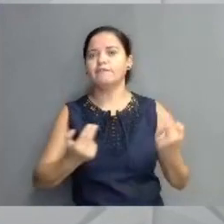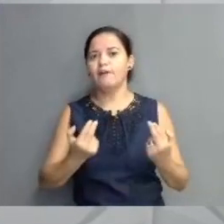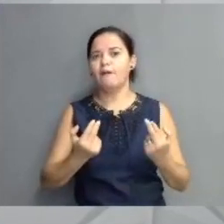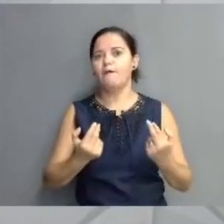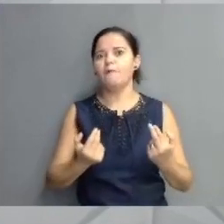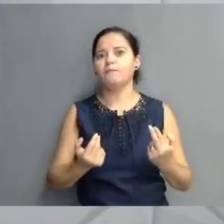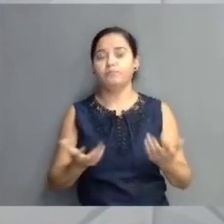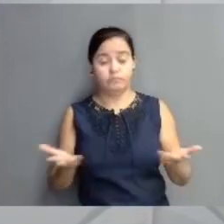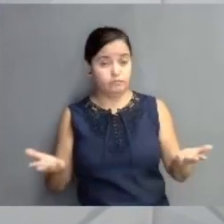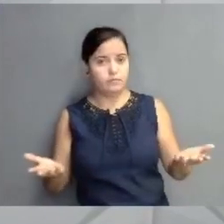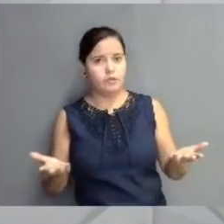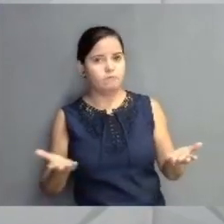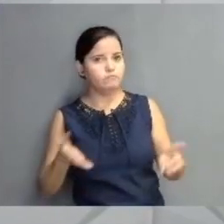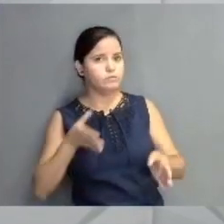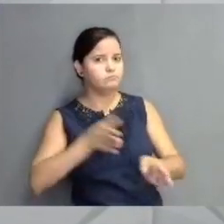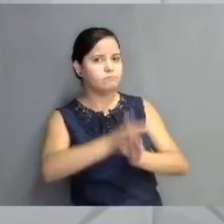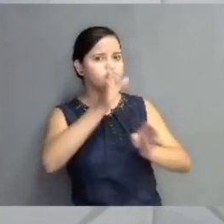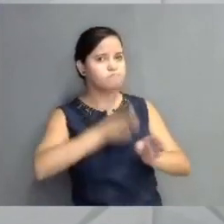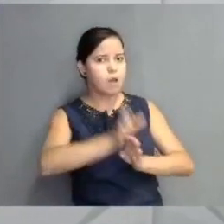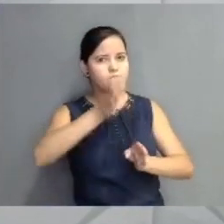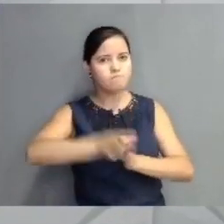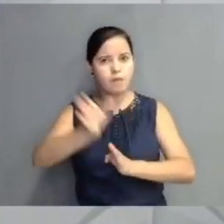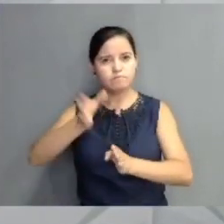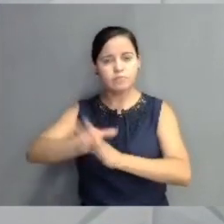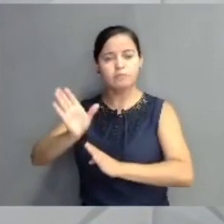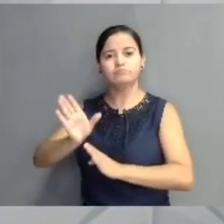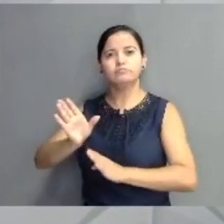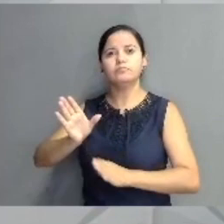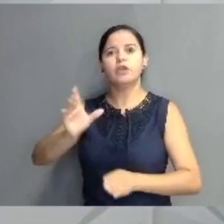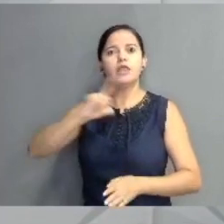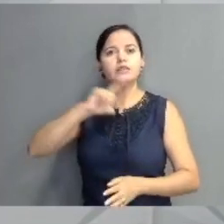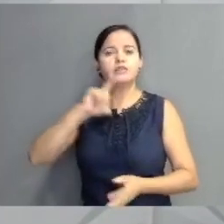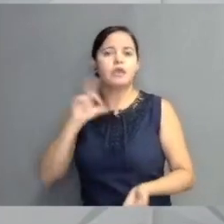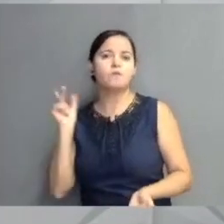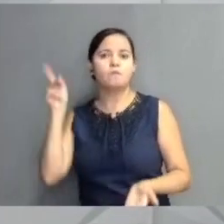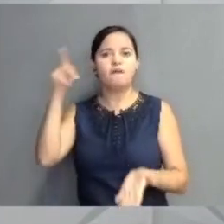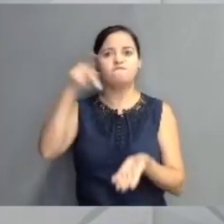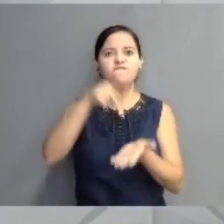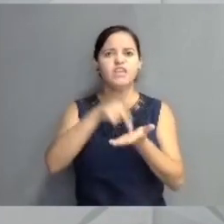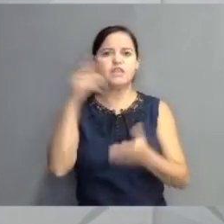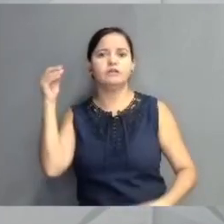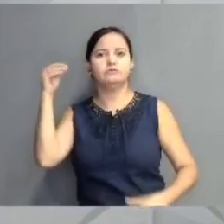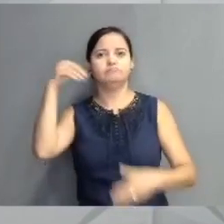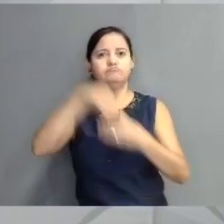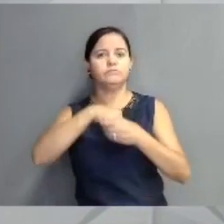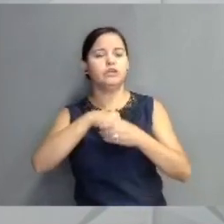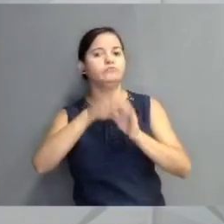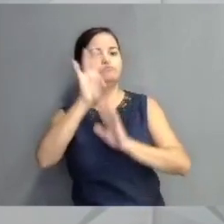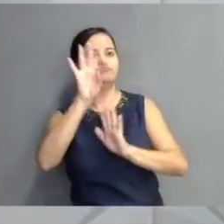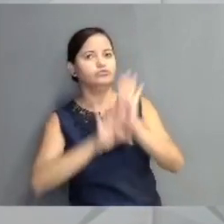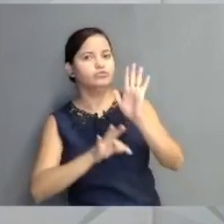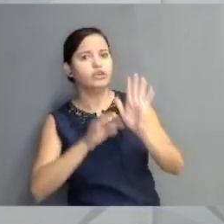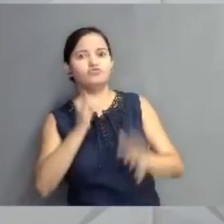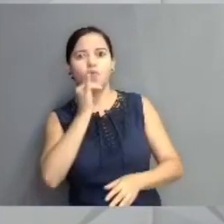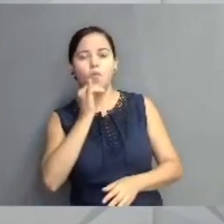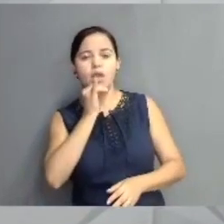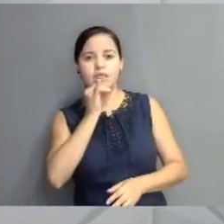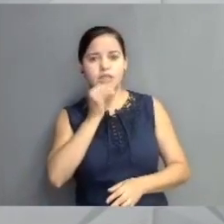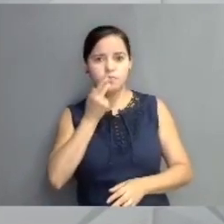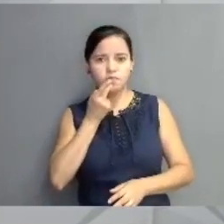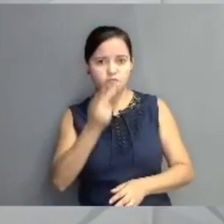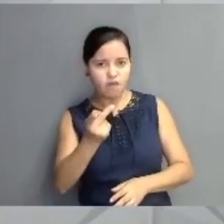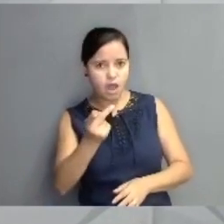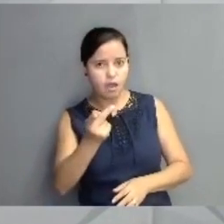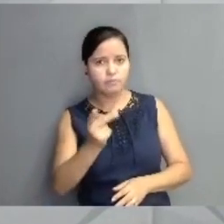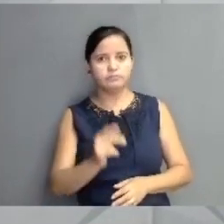argumento de consenso, é quando ele já traz uma verdade, que essa verdade é compreendida por todos, né? Como o exemplo diz. É